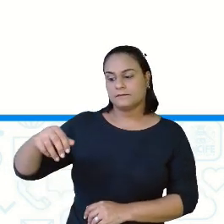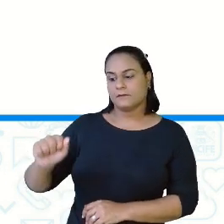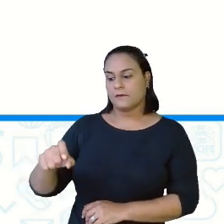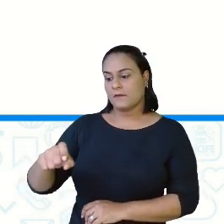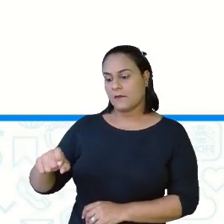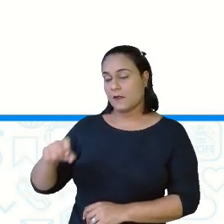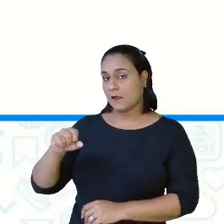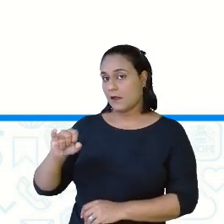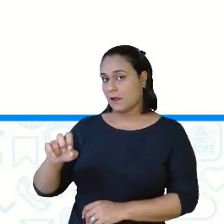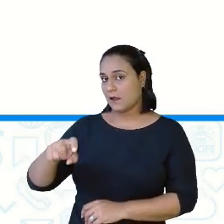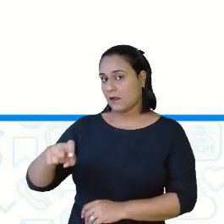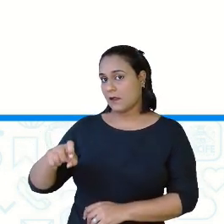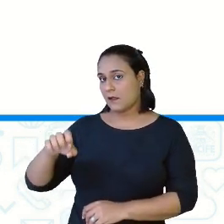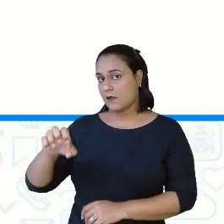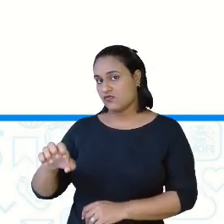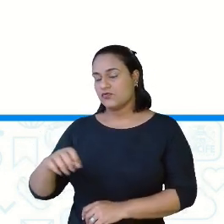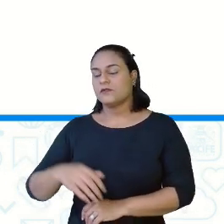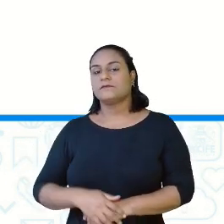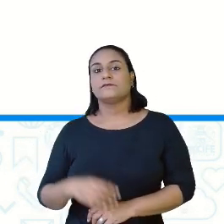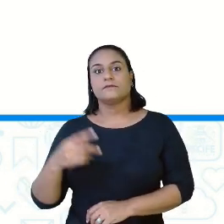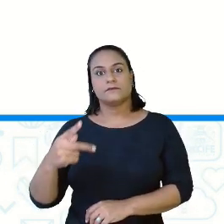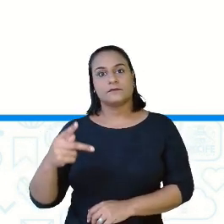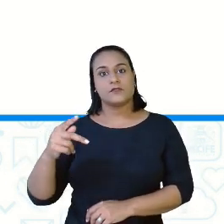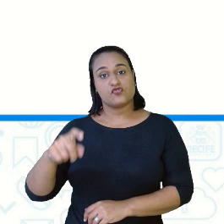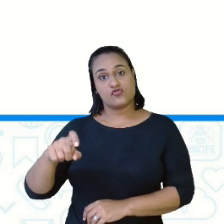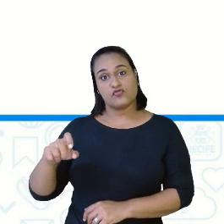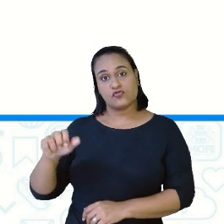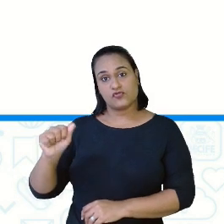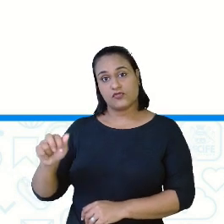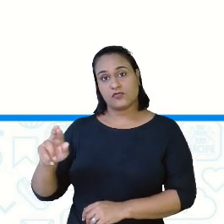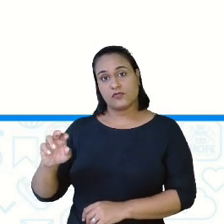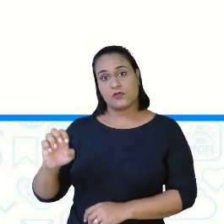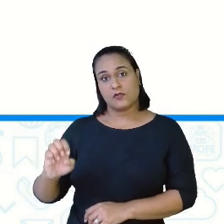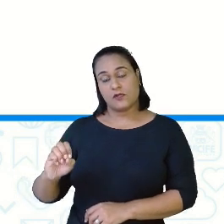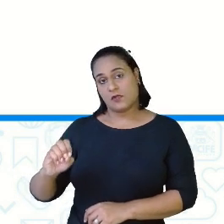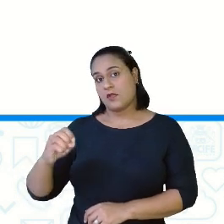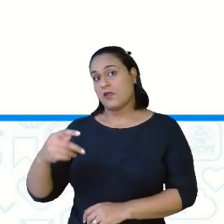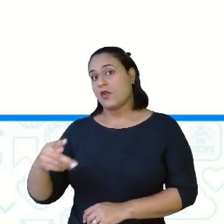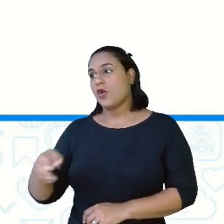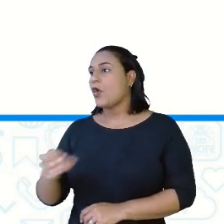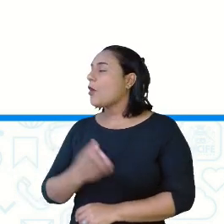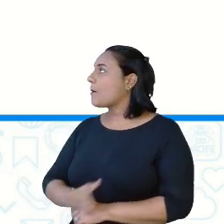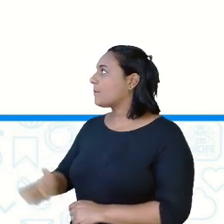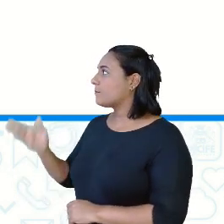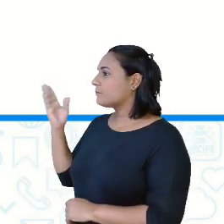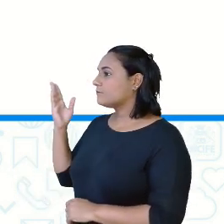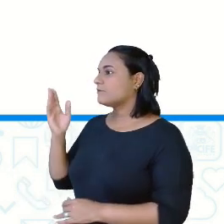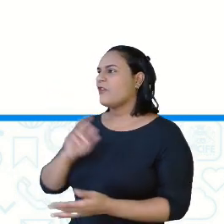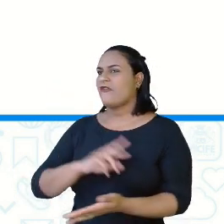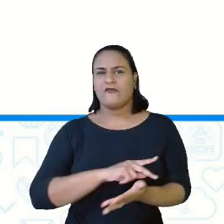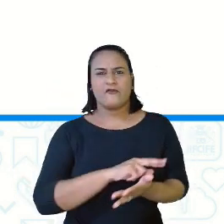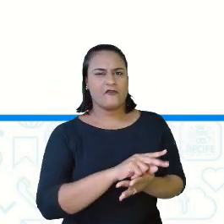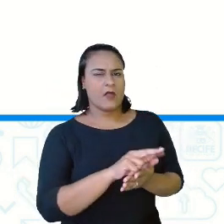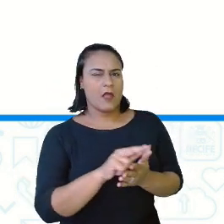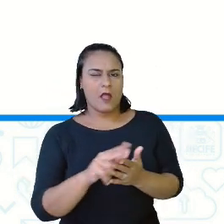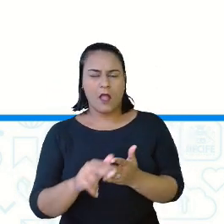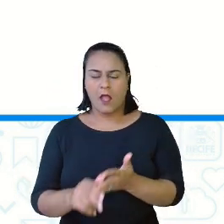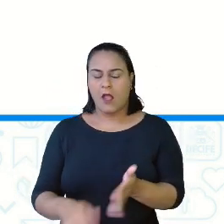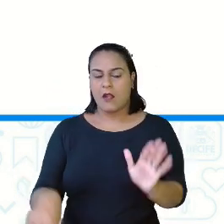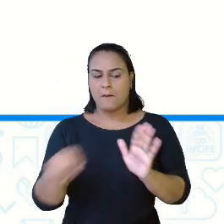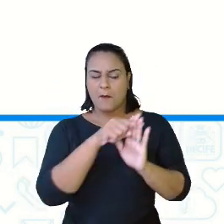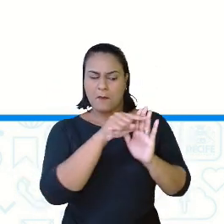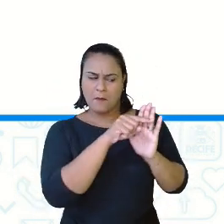rixa, xarope, xícara, xereta, faxina, lixo,